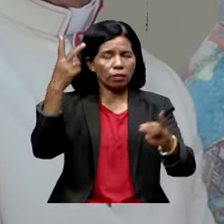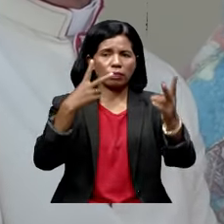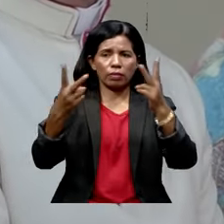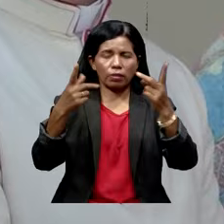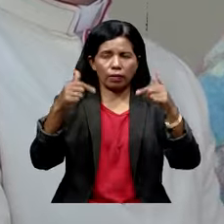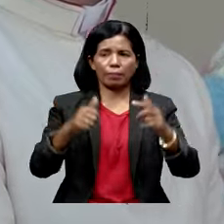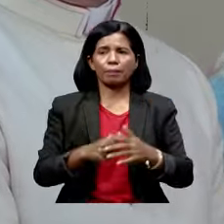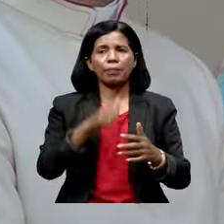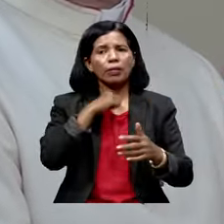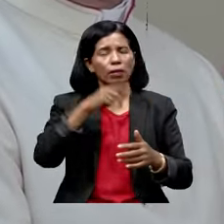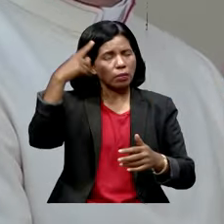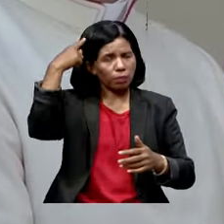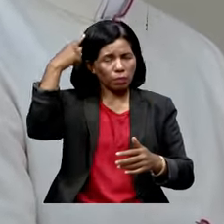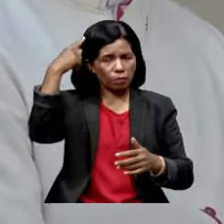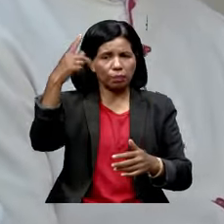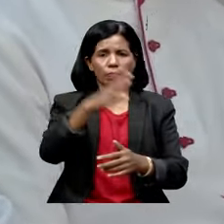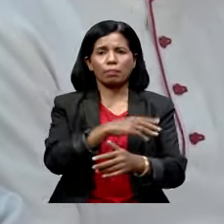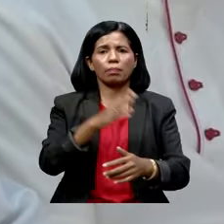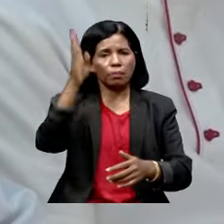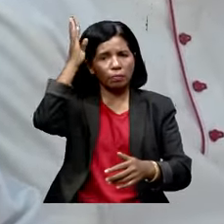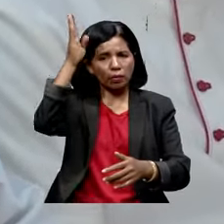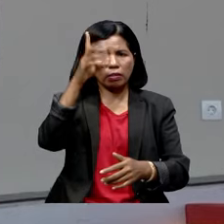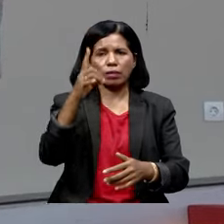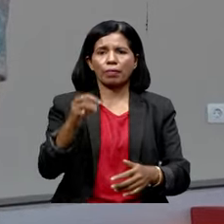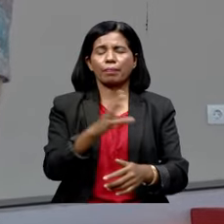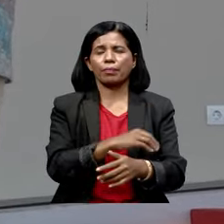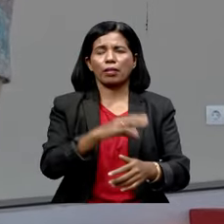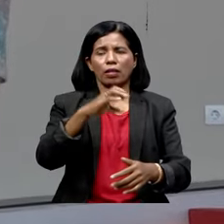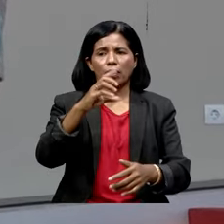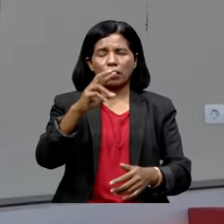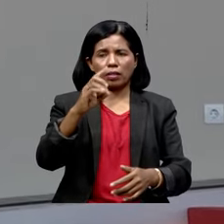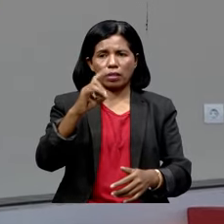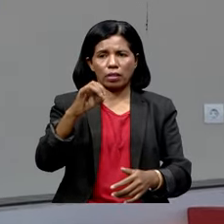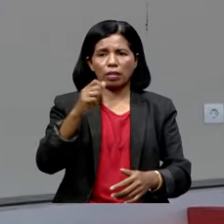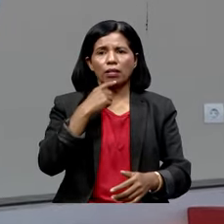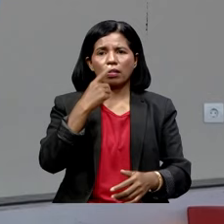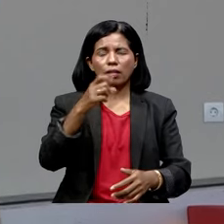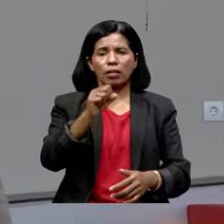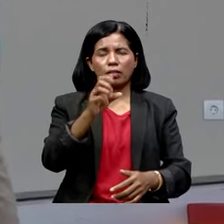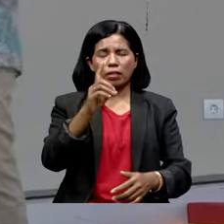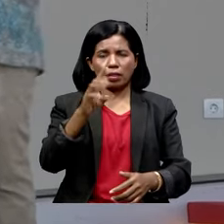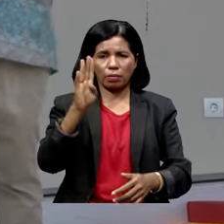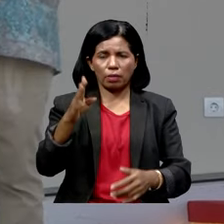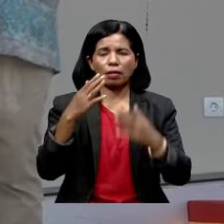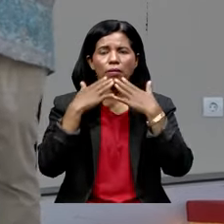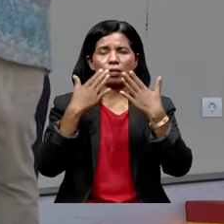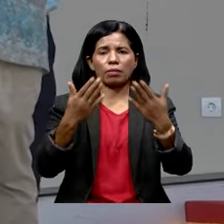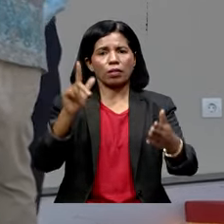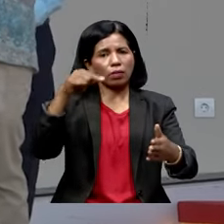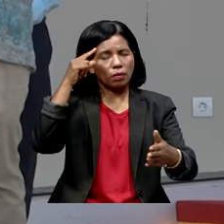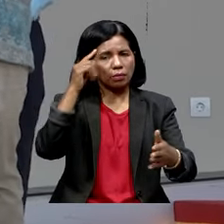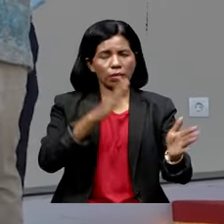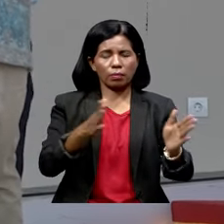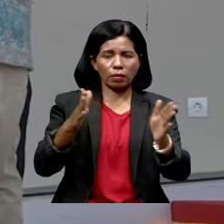11. Arcebispo Arquidiocese Metropolitana Dili, Dom Virgílio Cardeal do Carmo da Silva SDB, agradece ao governo ne be